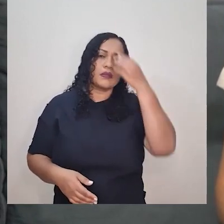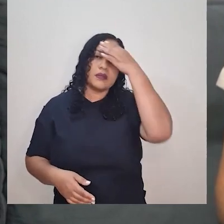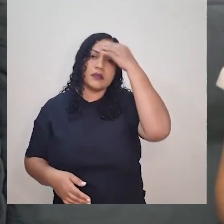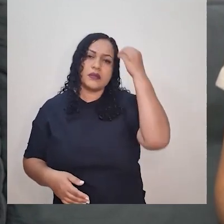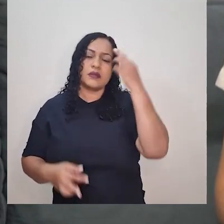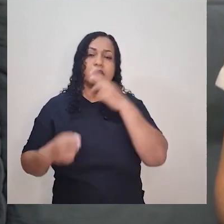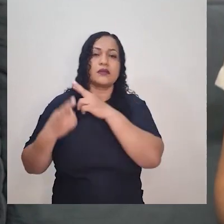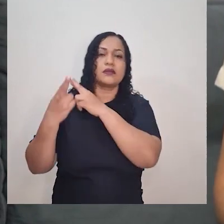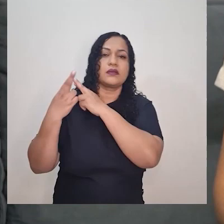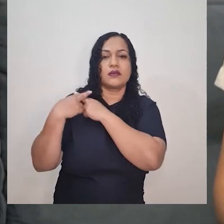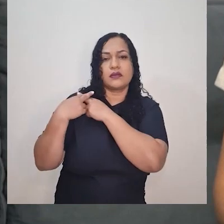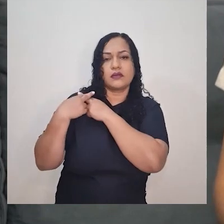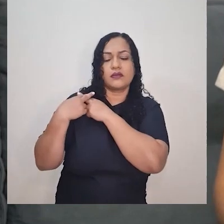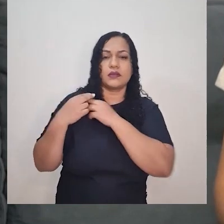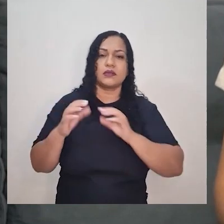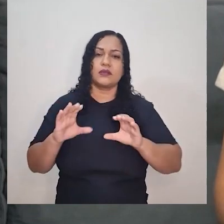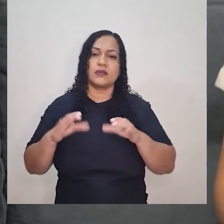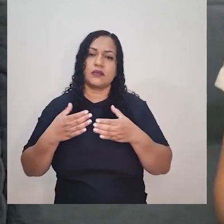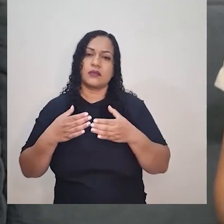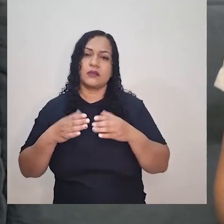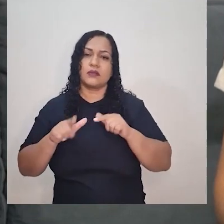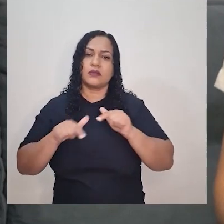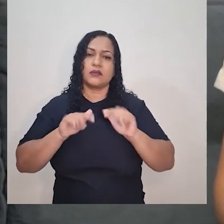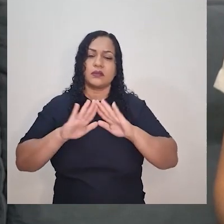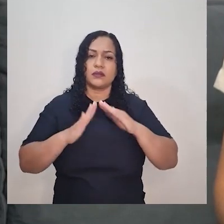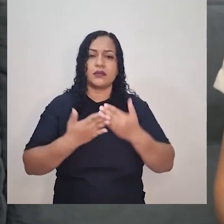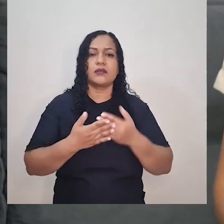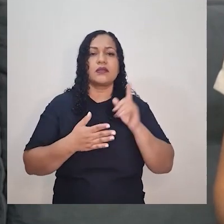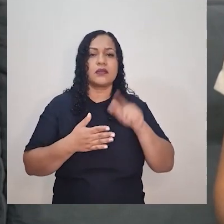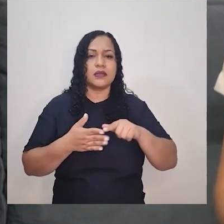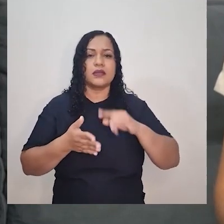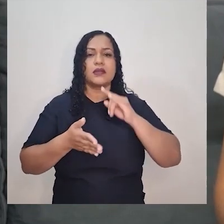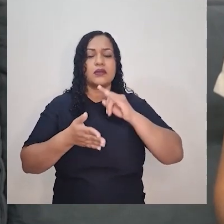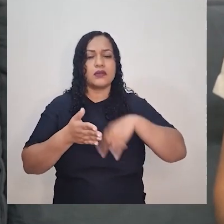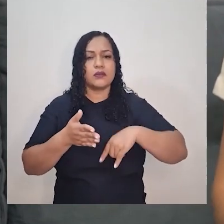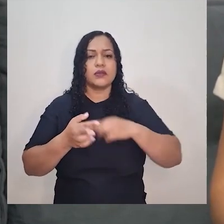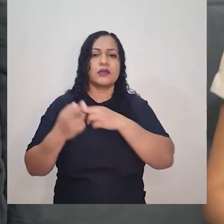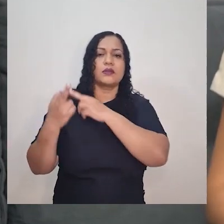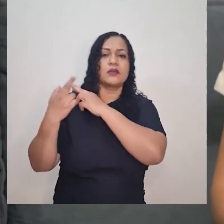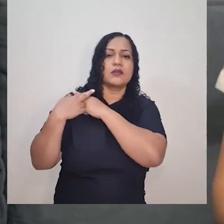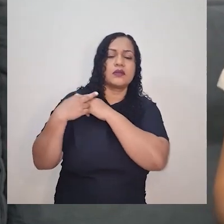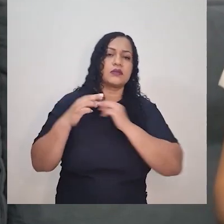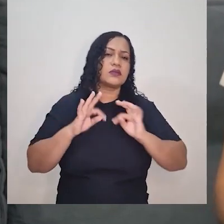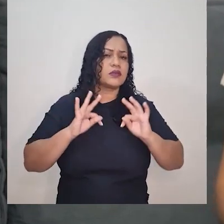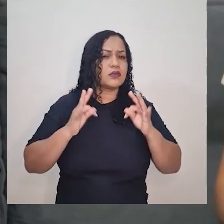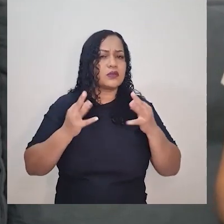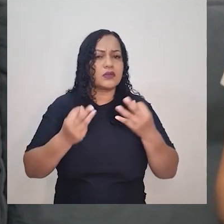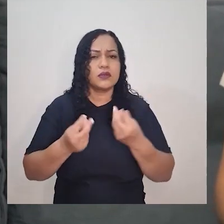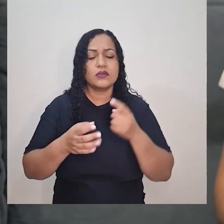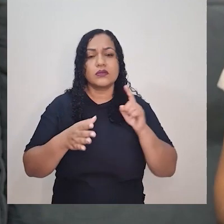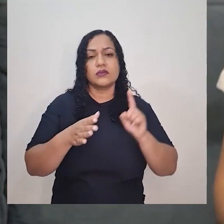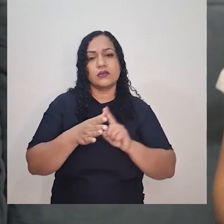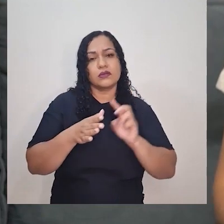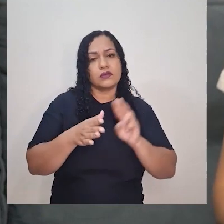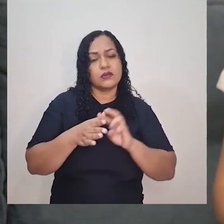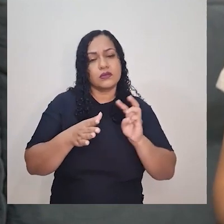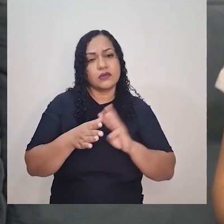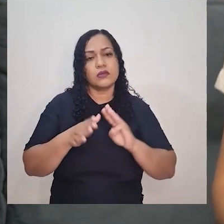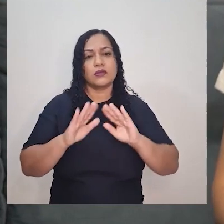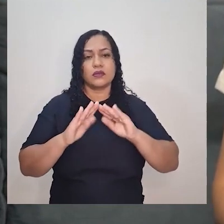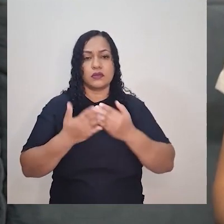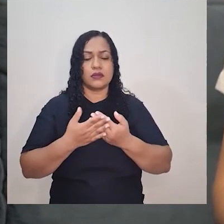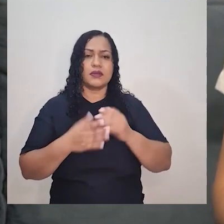responsabilidade coletiva. Né? Esse documento ele é de responsabilidade de todos que fazem parte da escola. É claro que nós temos